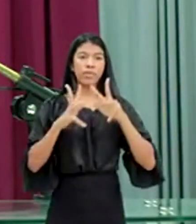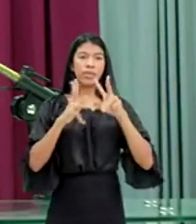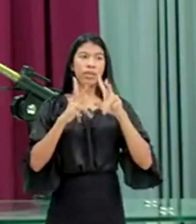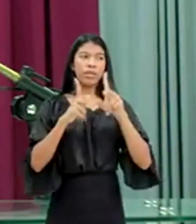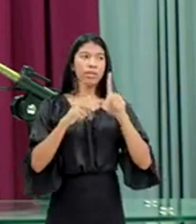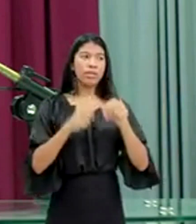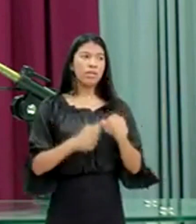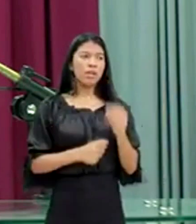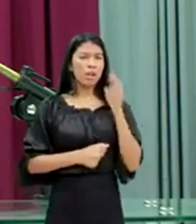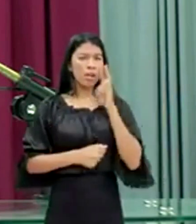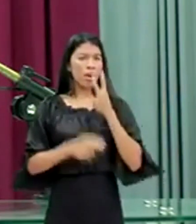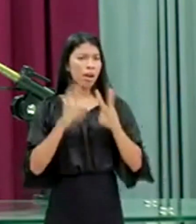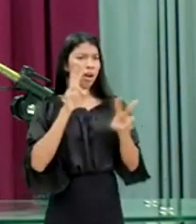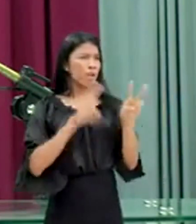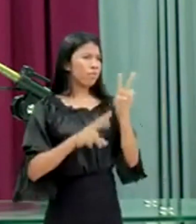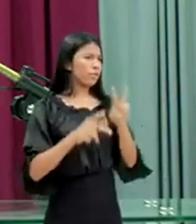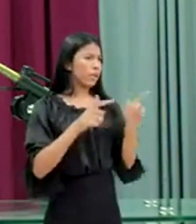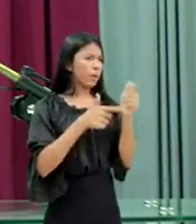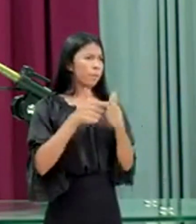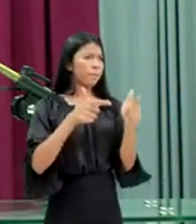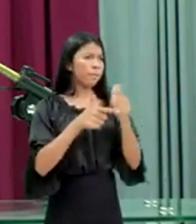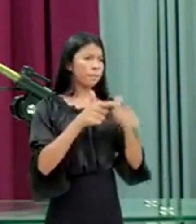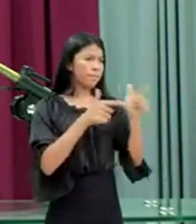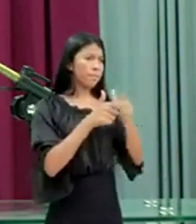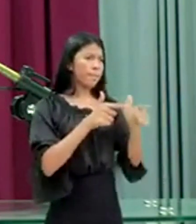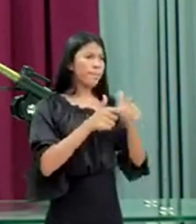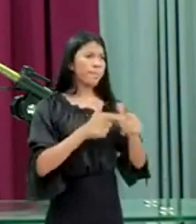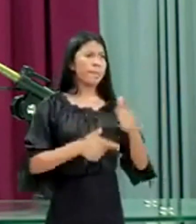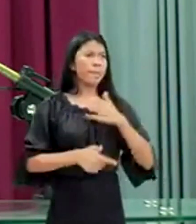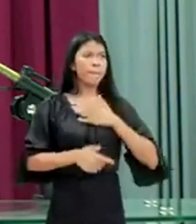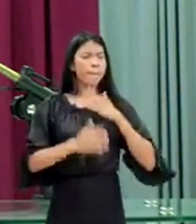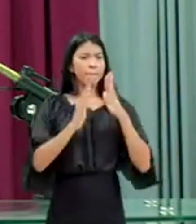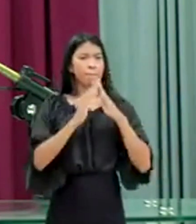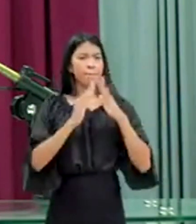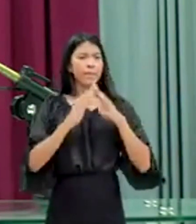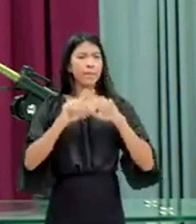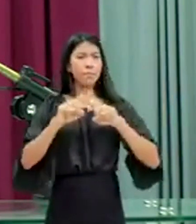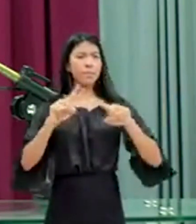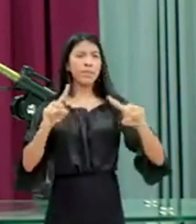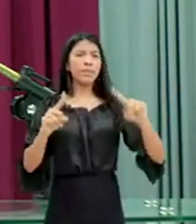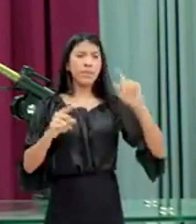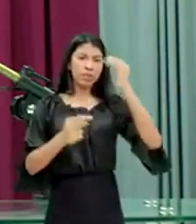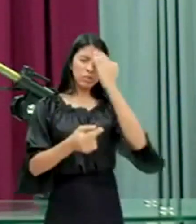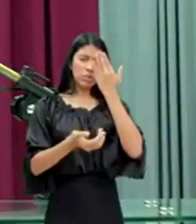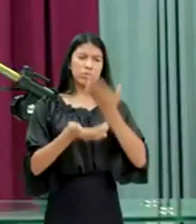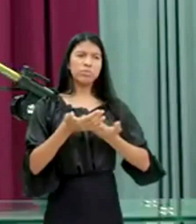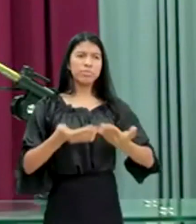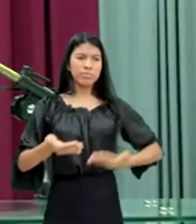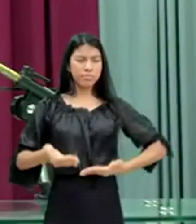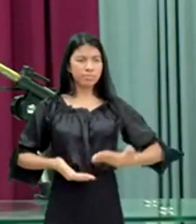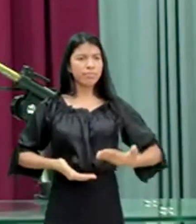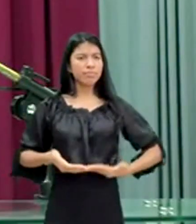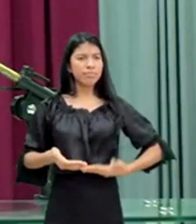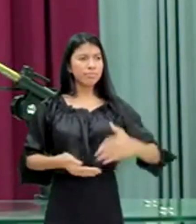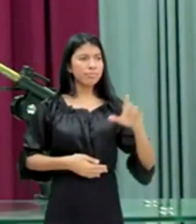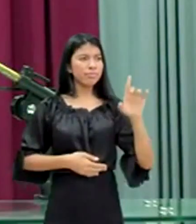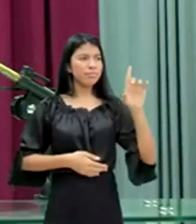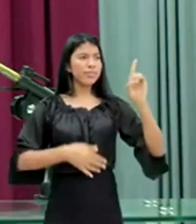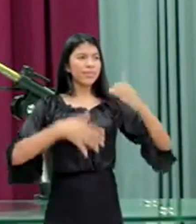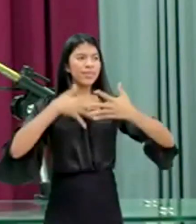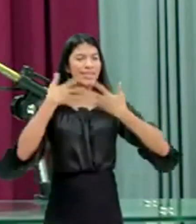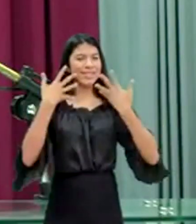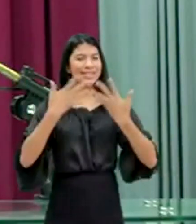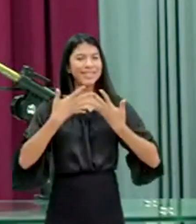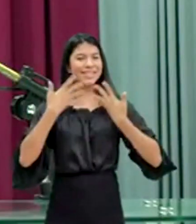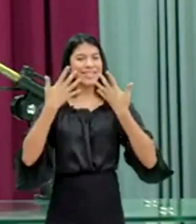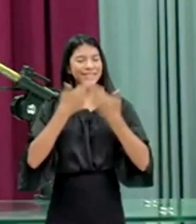meu redor e talvez até dentro da minha casa, mas eu vou continuar Te servindo com alegria